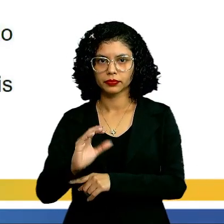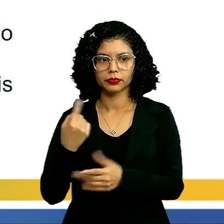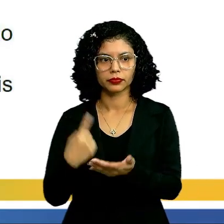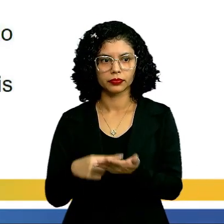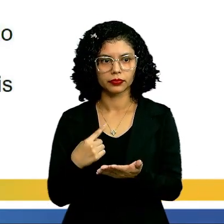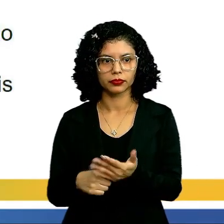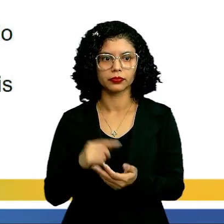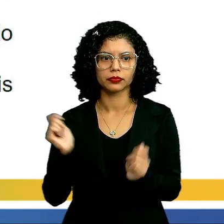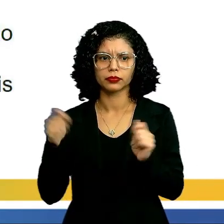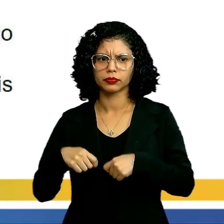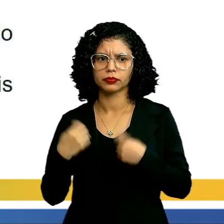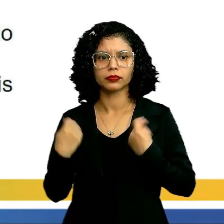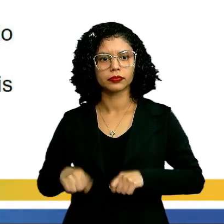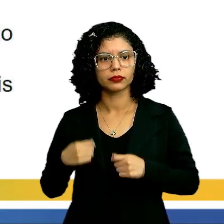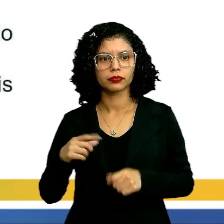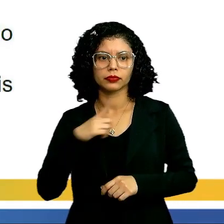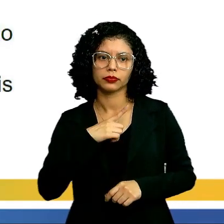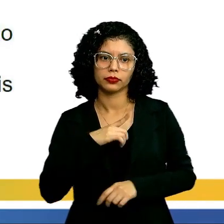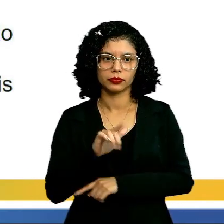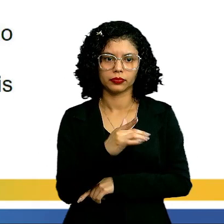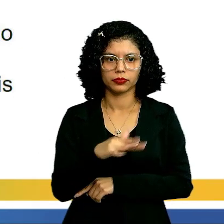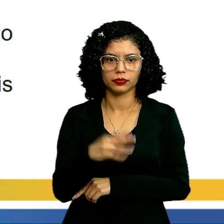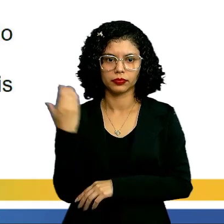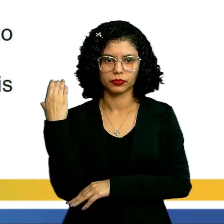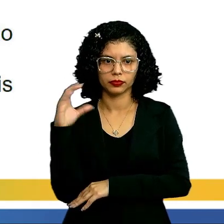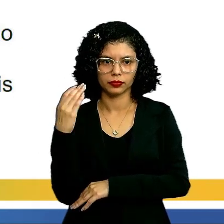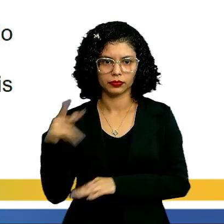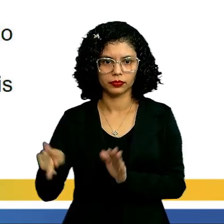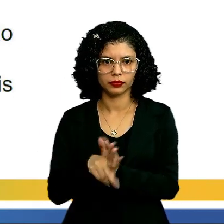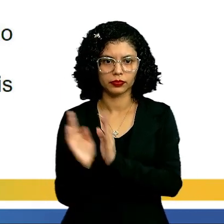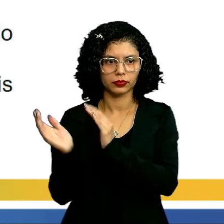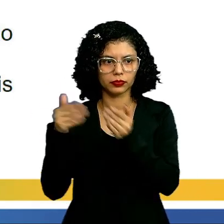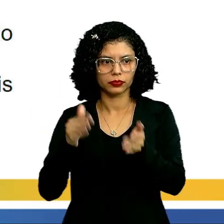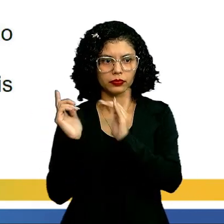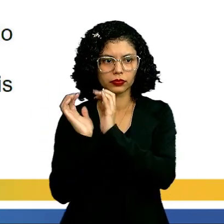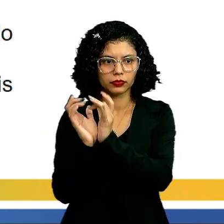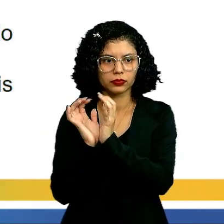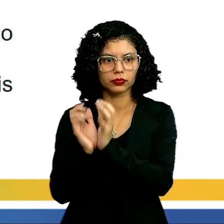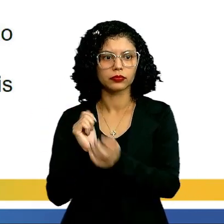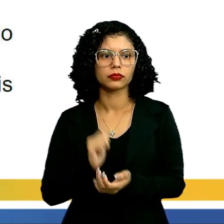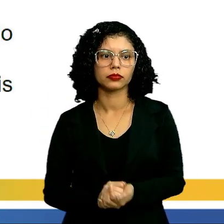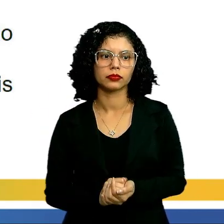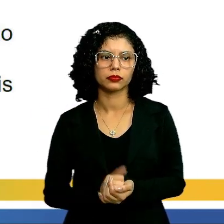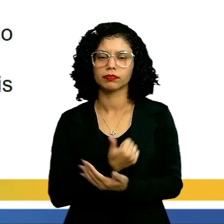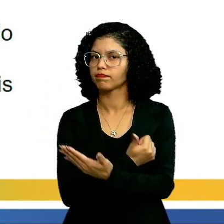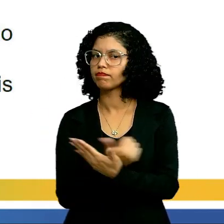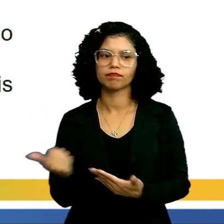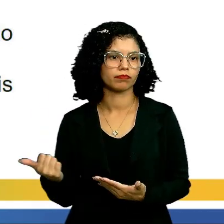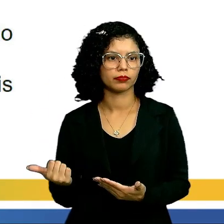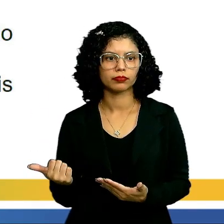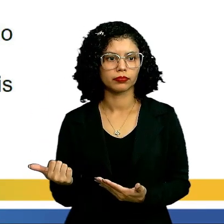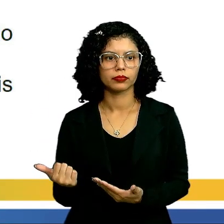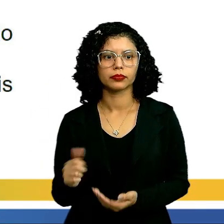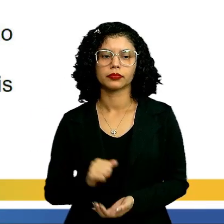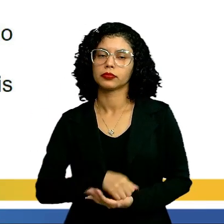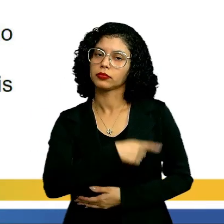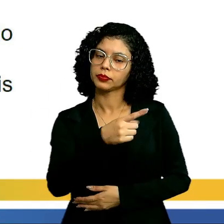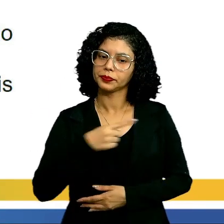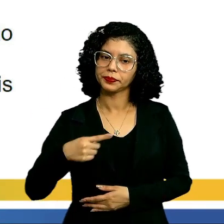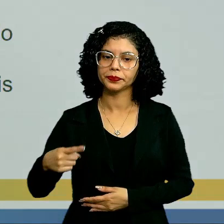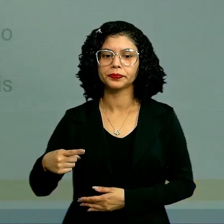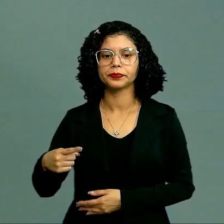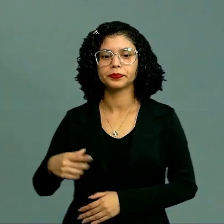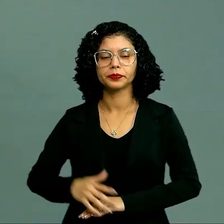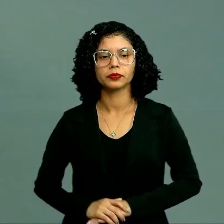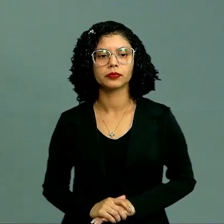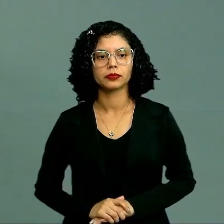C, condição. Pois é preciso que se tenha lesão específica no cérebro para que não haja vocalização